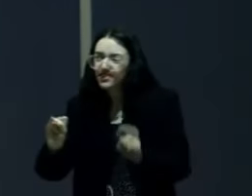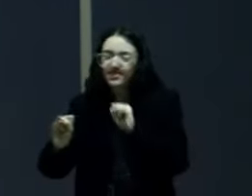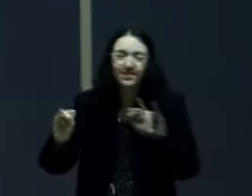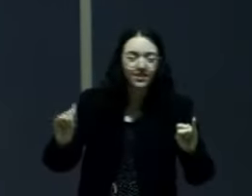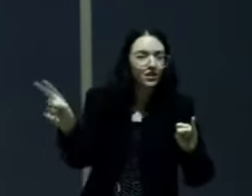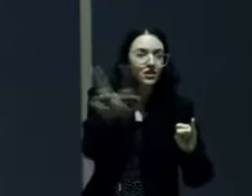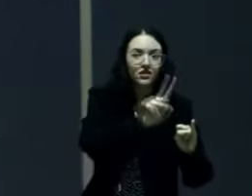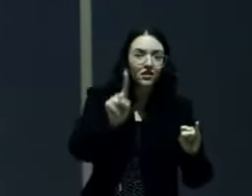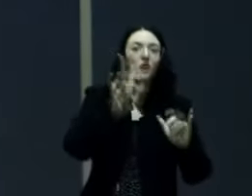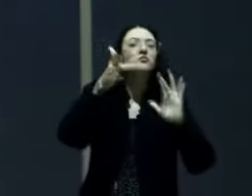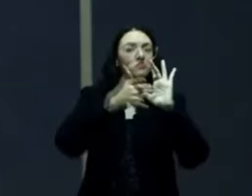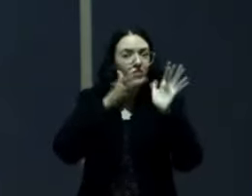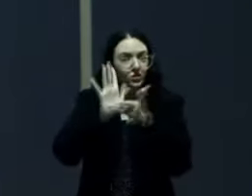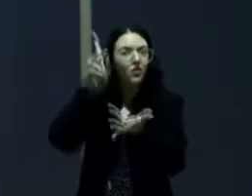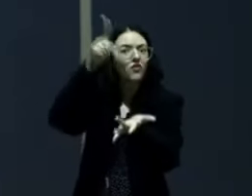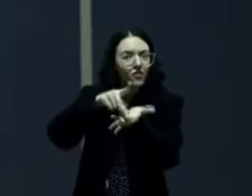Ele vai vir.